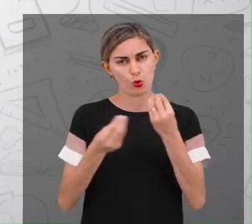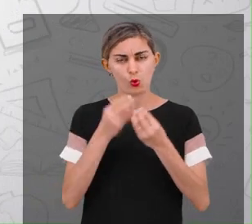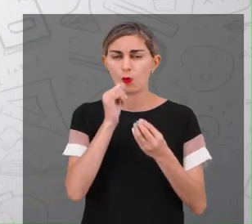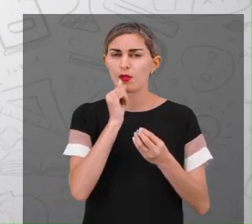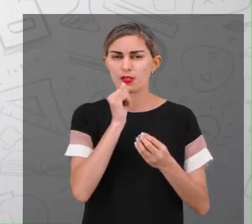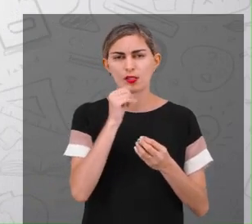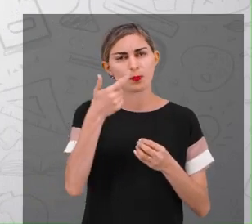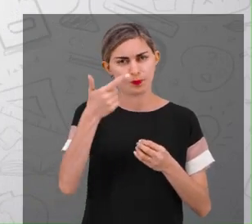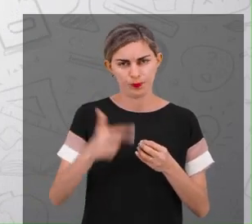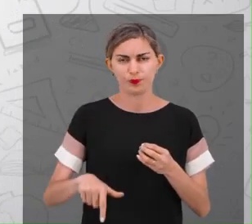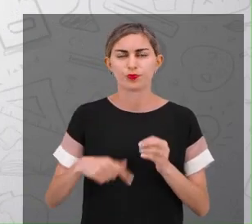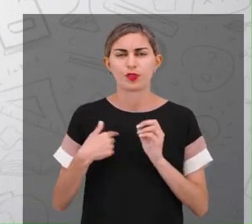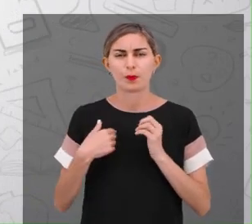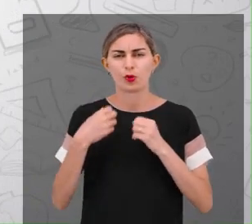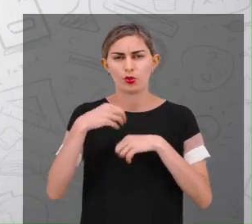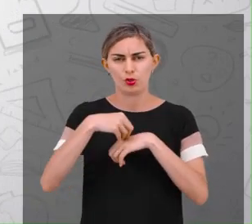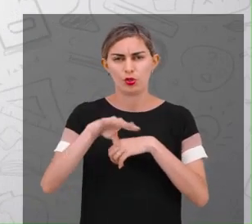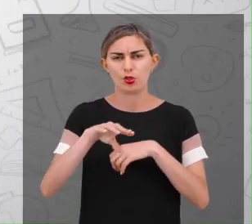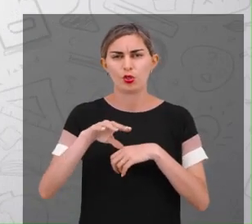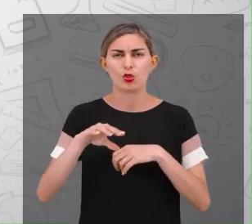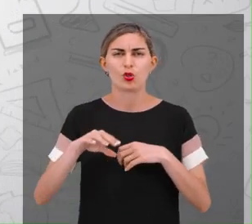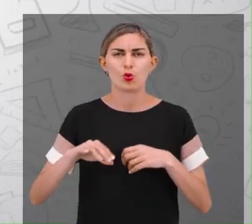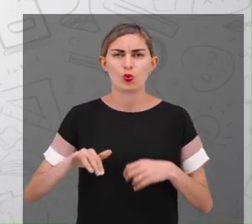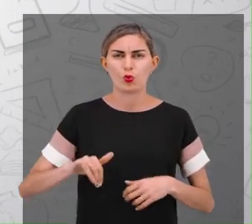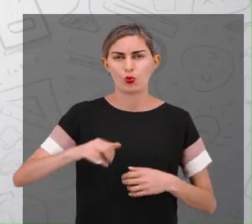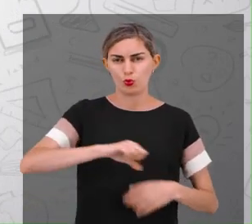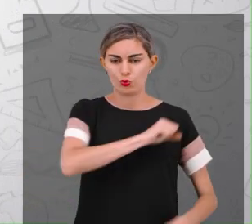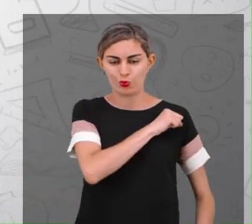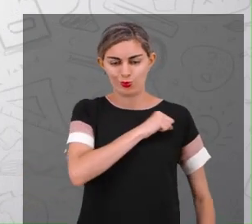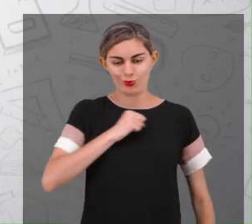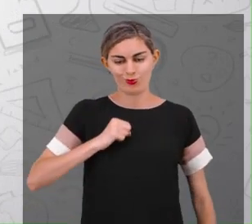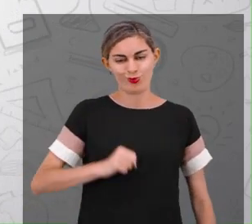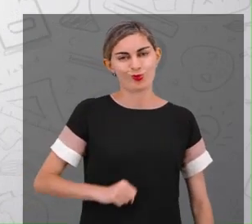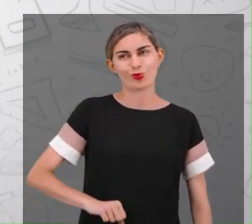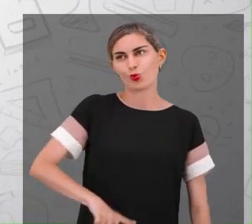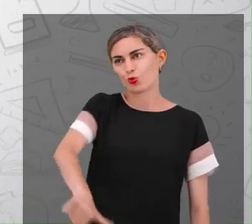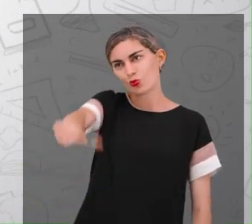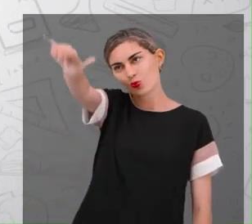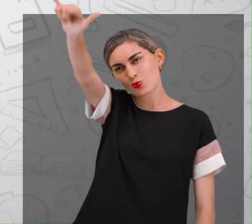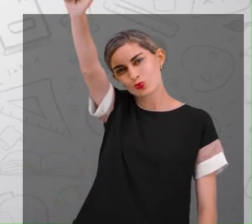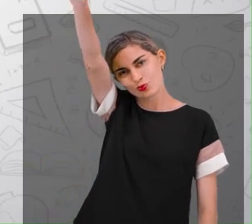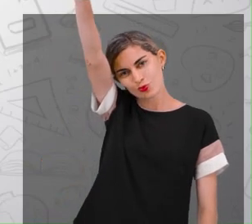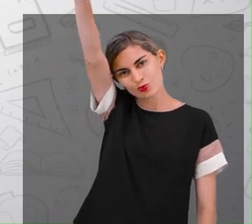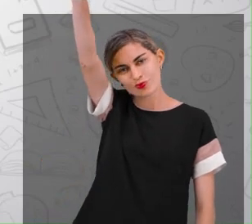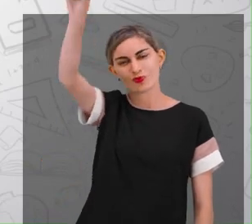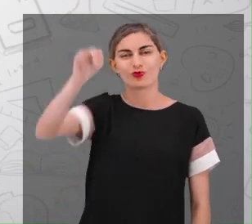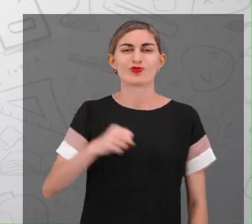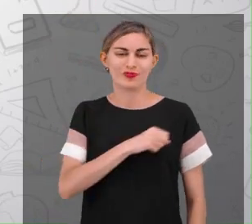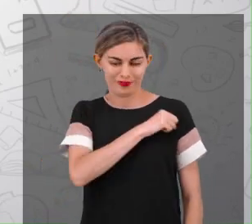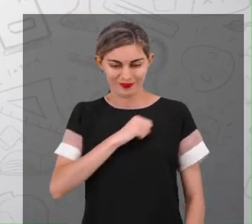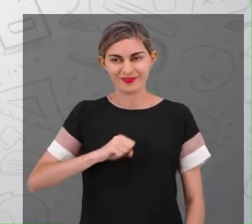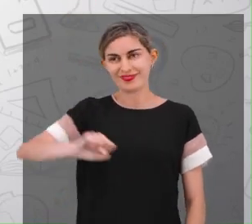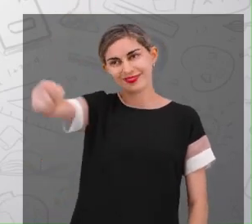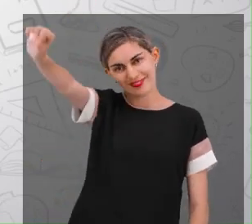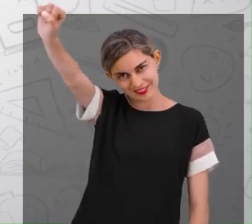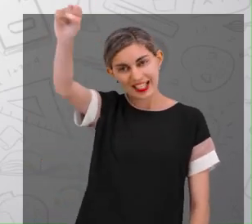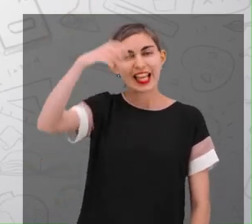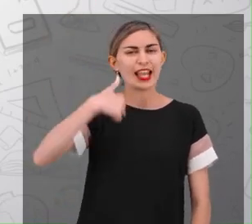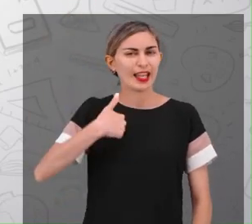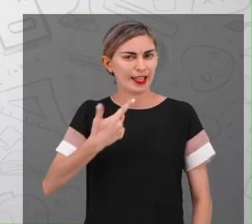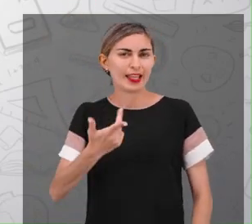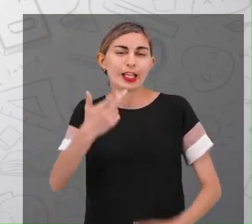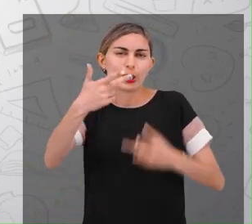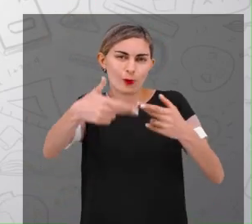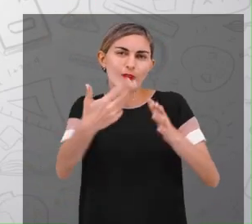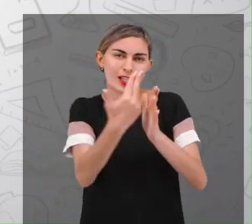Como exemplo, novamente, podemos citar o super-homem. Ele é como se fosse um arquétipo dessas quatro categorias